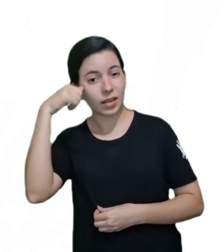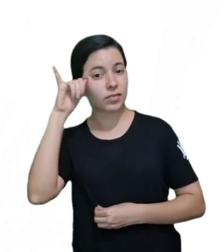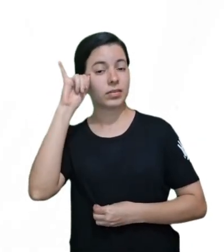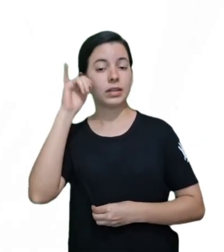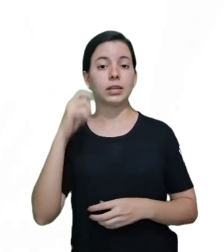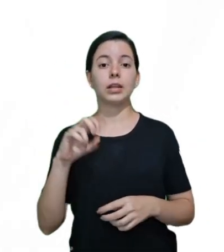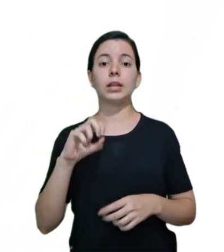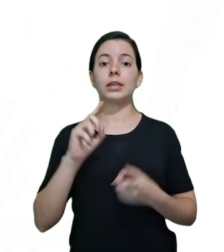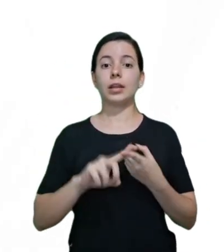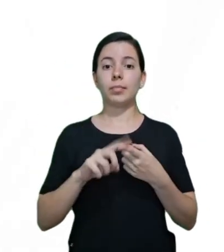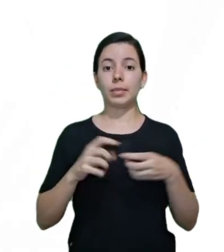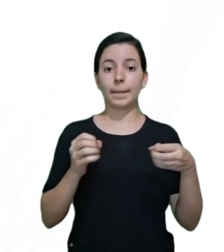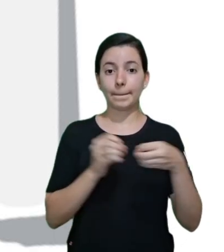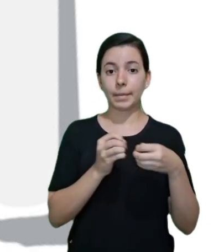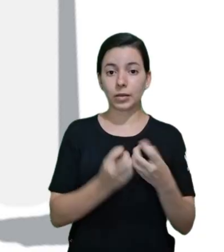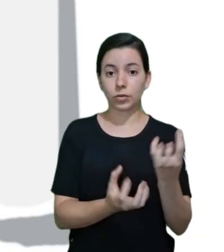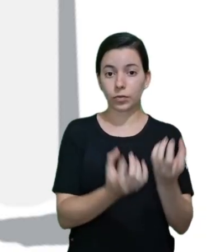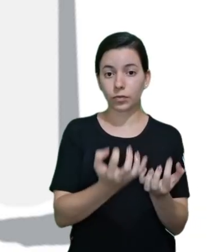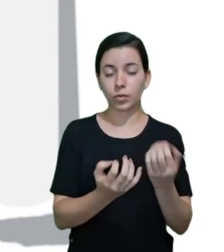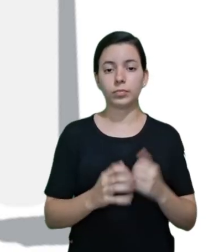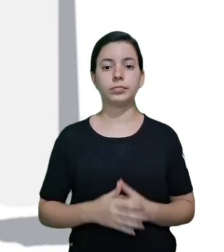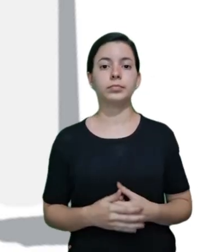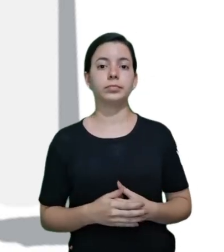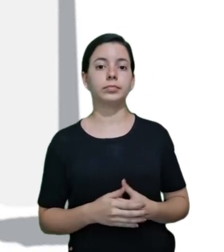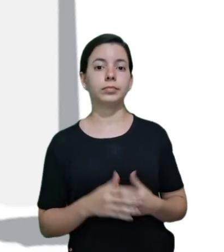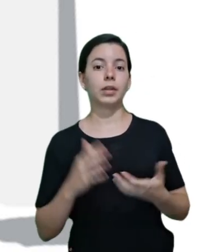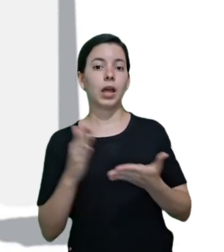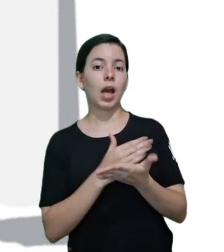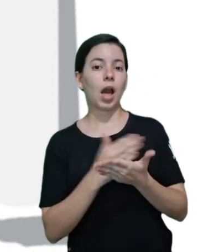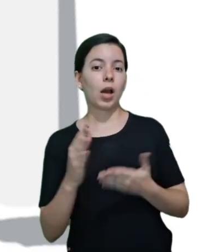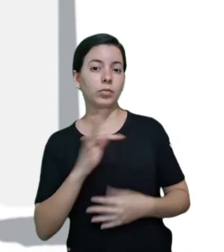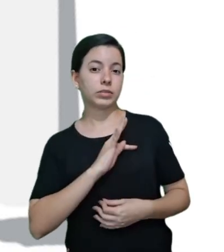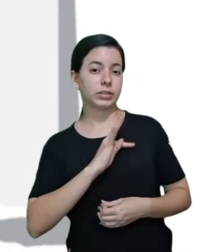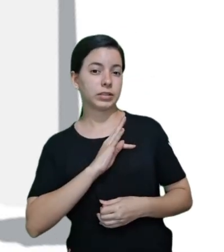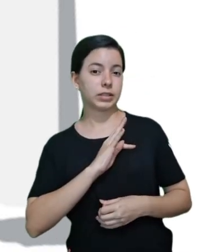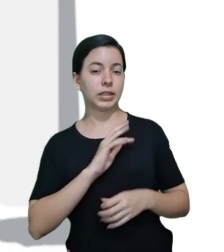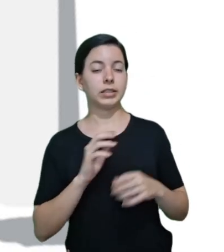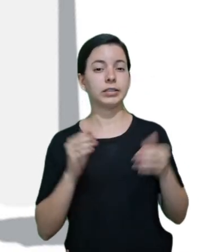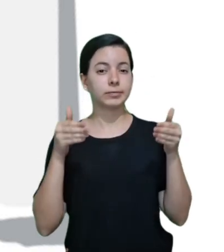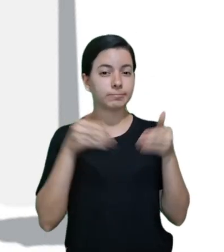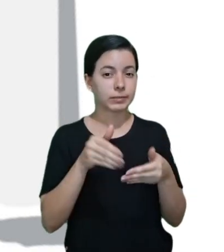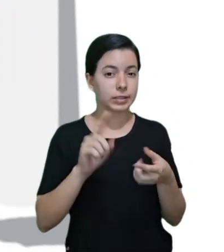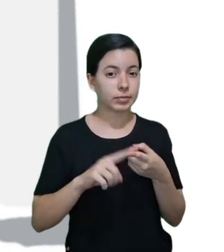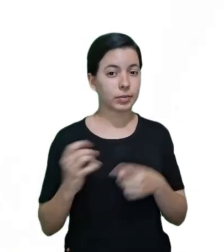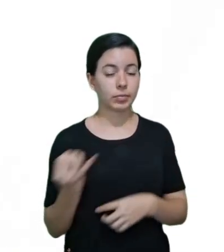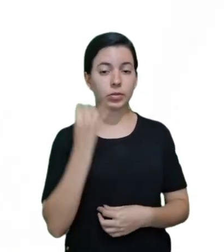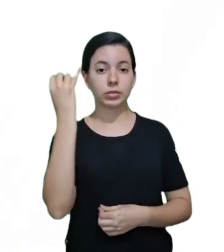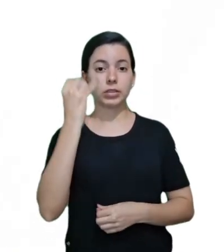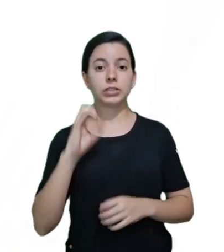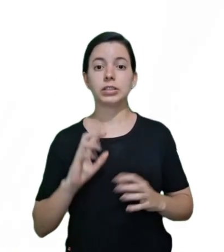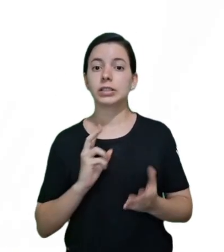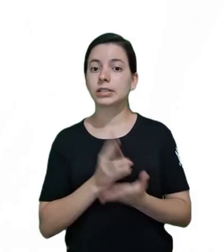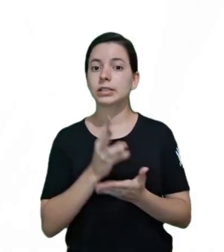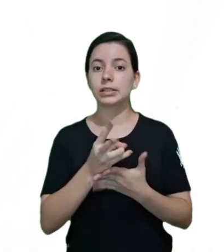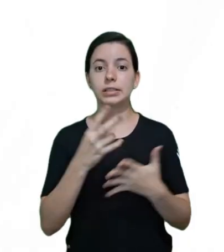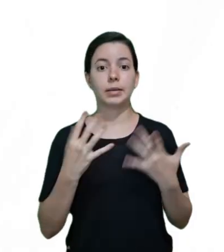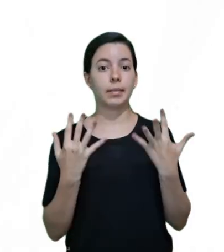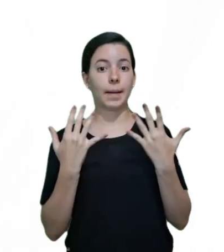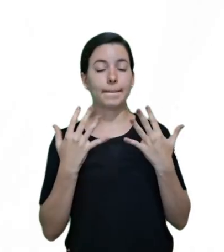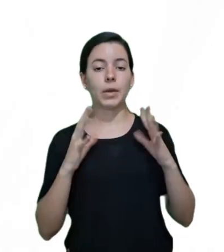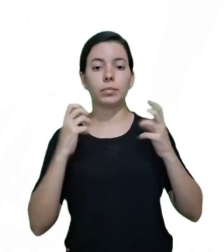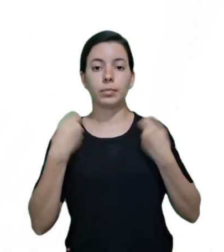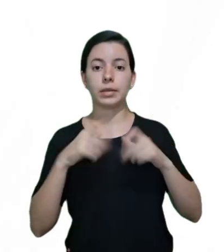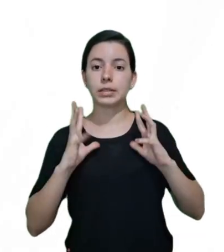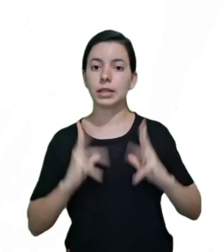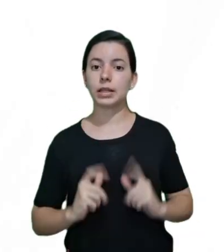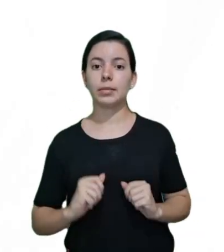ar. Trabalhe sempre próximo à chama. Algumas técnicas assépticas específicas e muito importantes. Limpe sempre as mãos e a